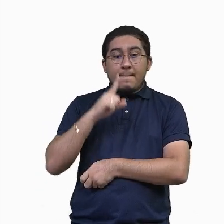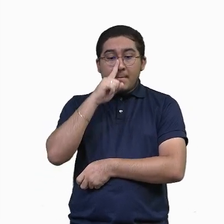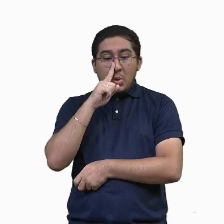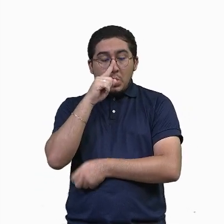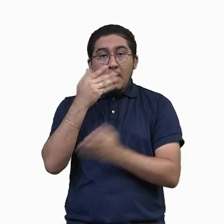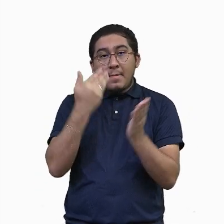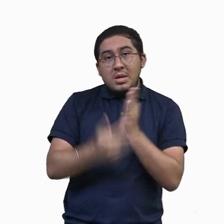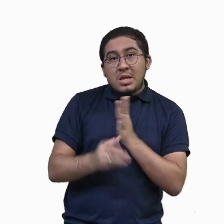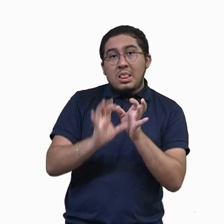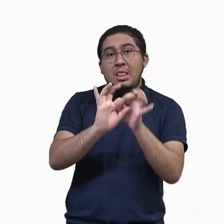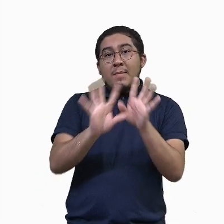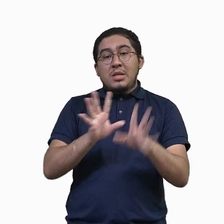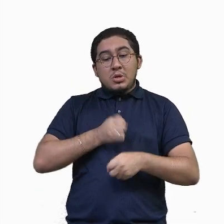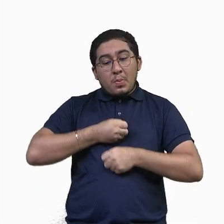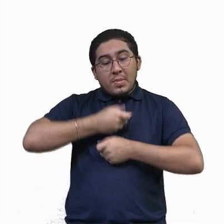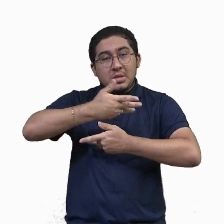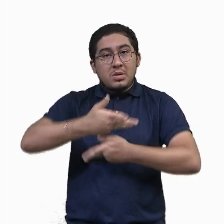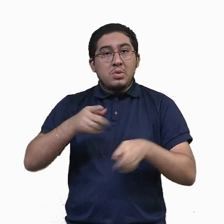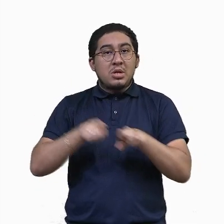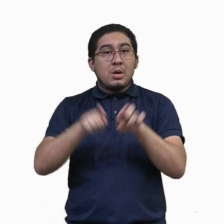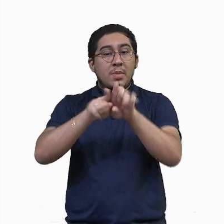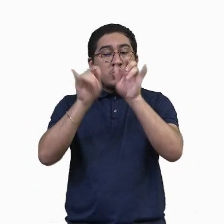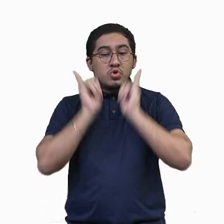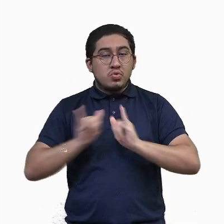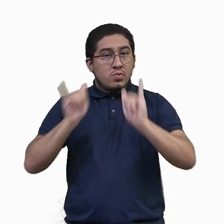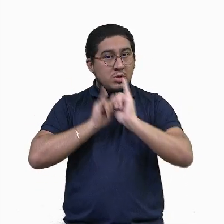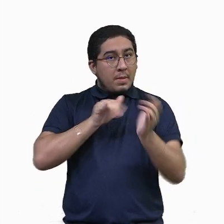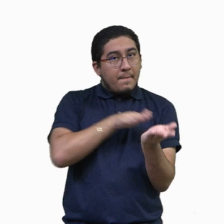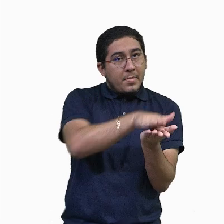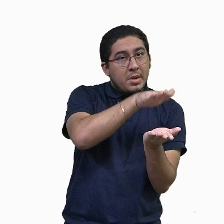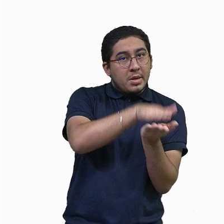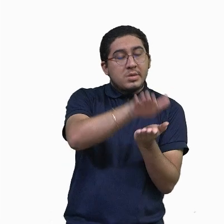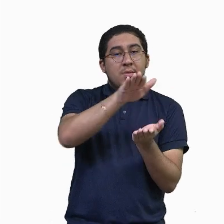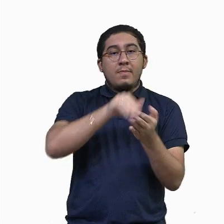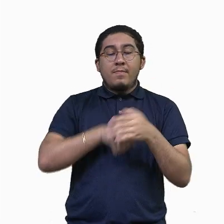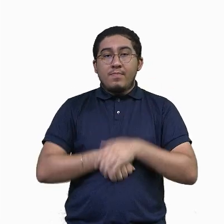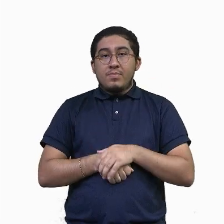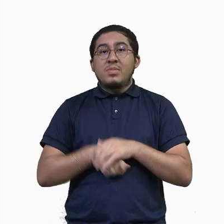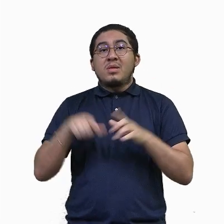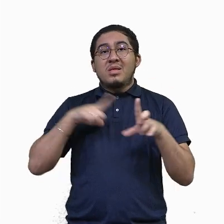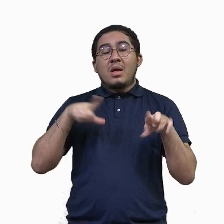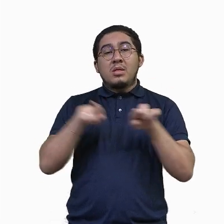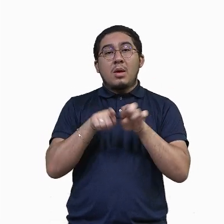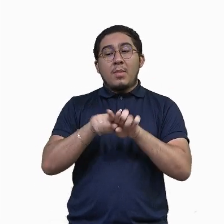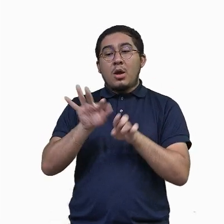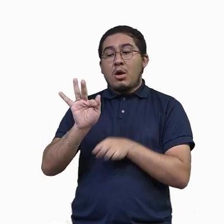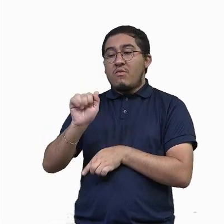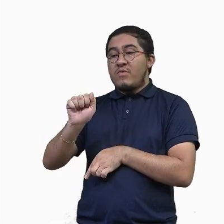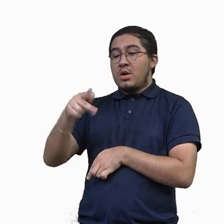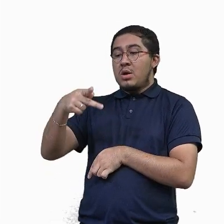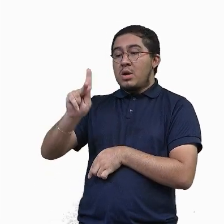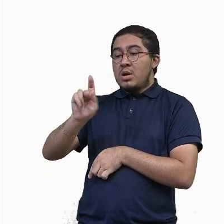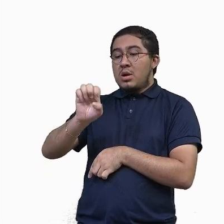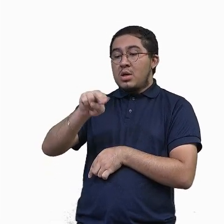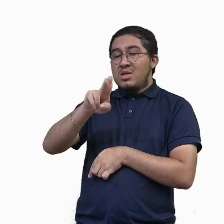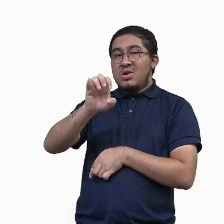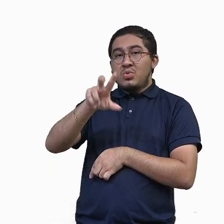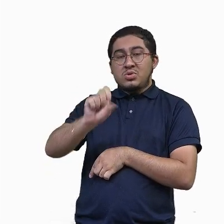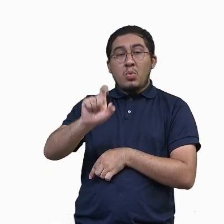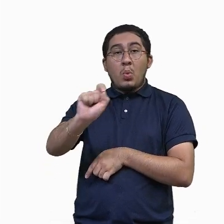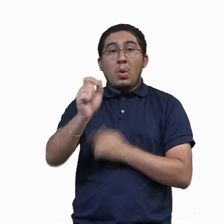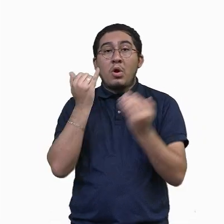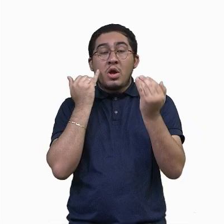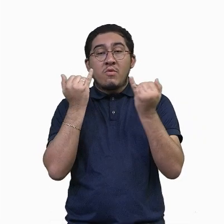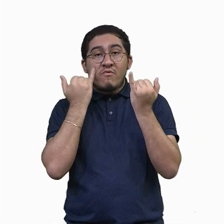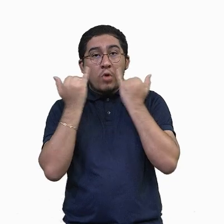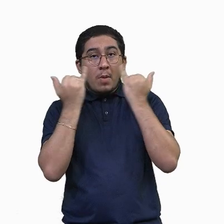de expressão e imprensa. O avanço da desinformação, do chamado fake news ou as notícias falsas,